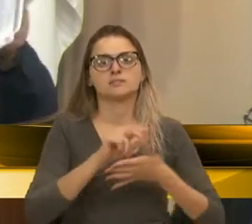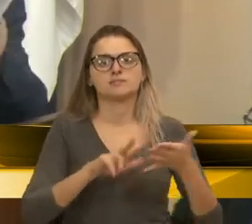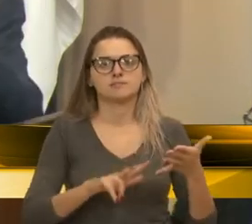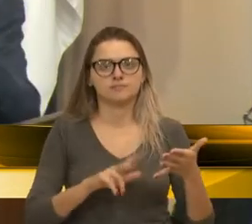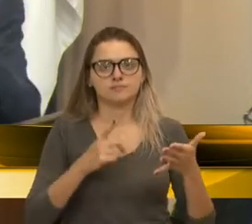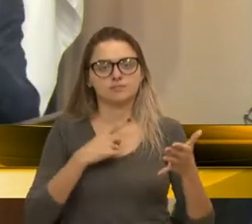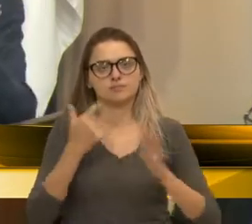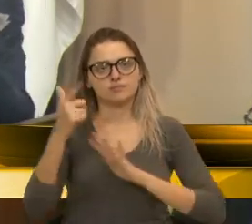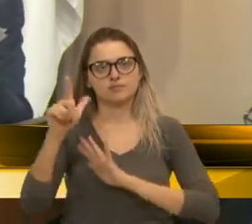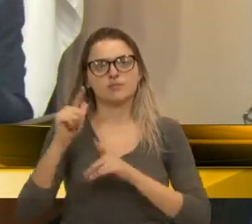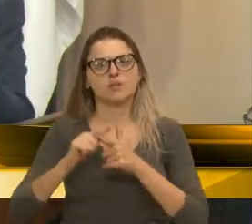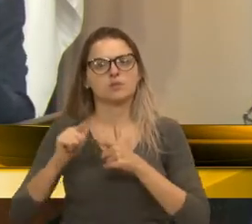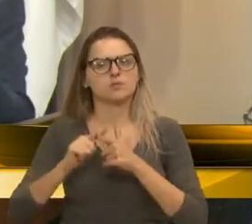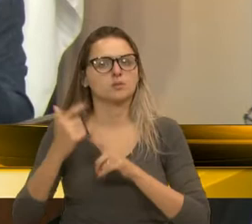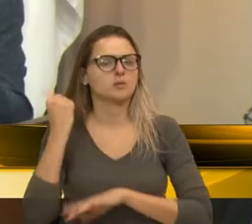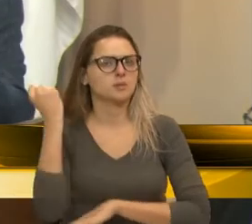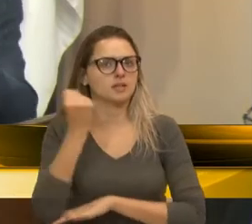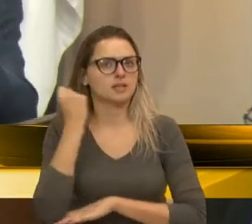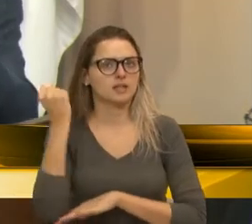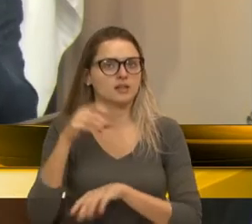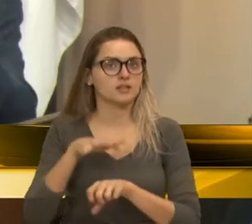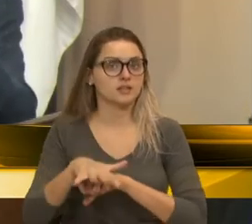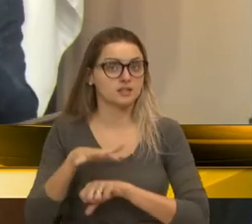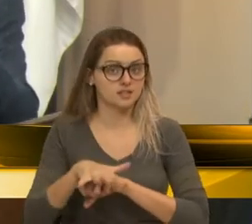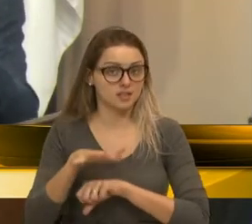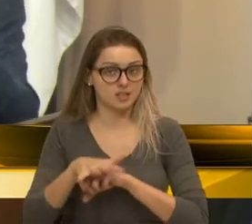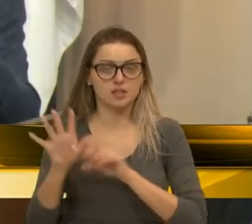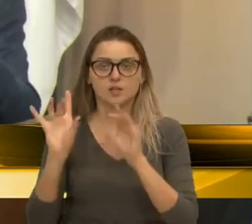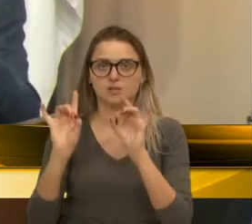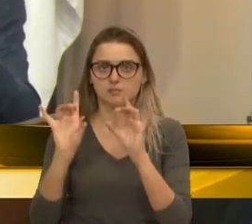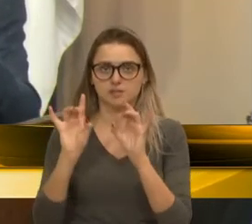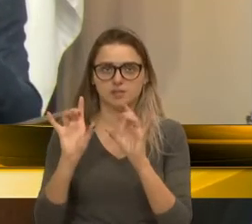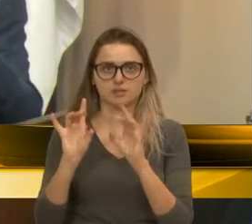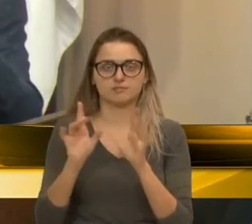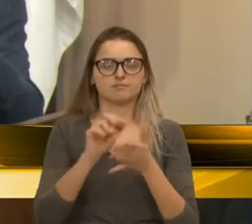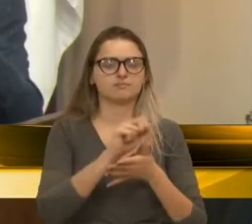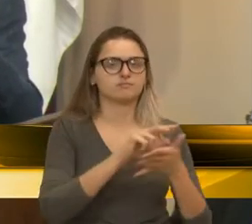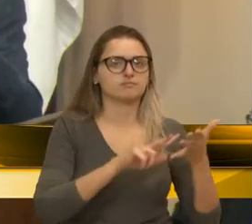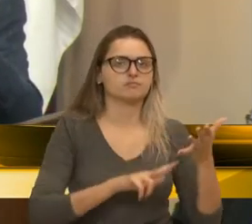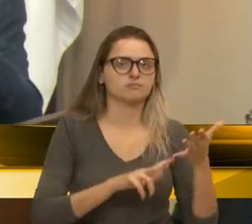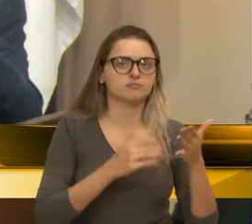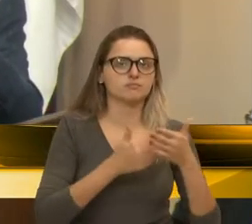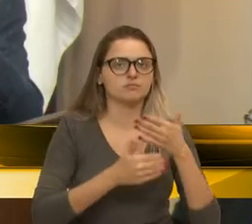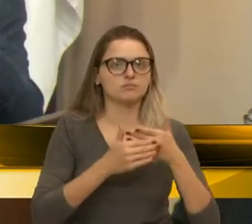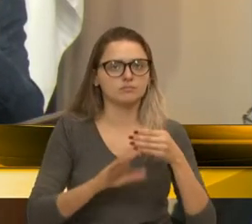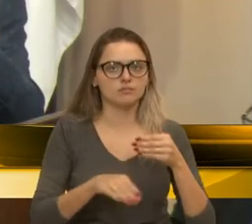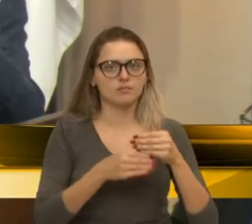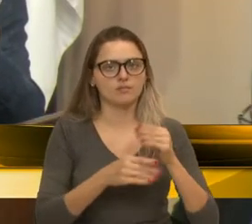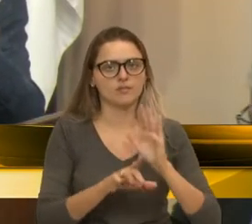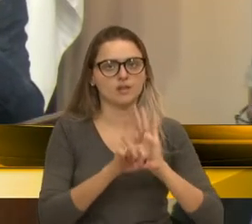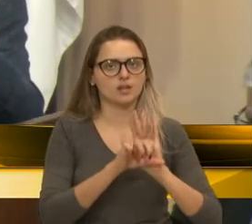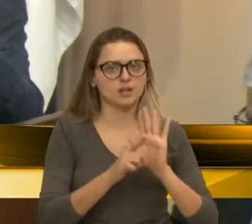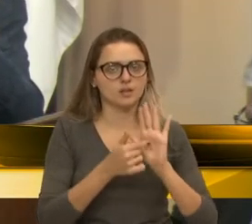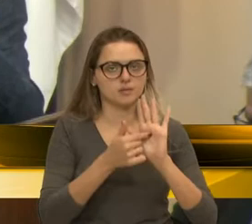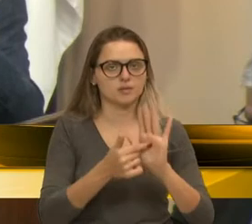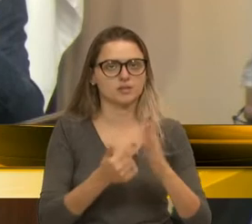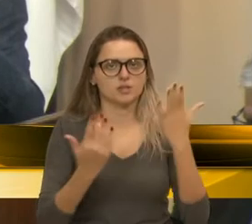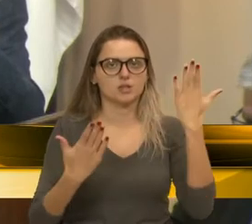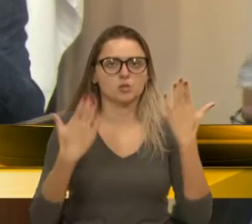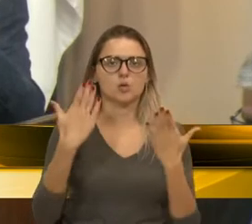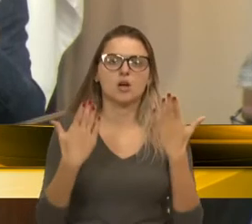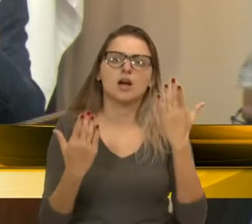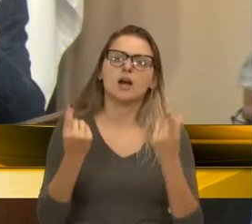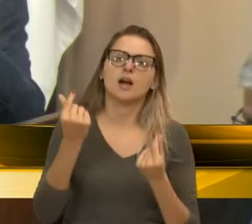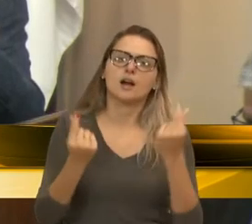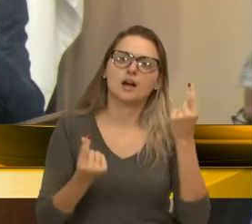tem outros problemas graves também de hora extras, especialmente. Em análise dos termos aditivos informados na licitação referente aos